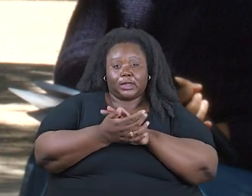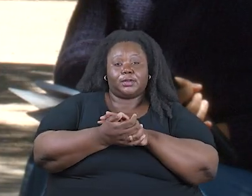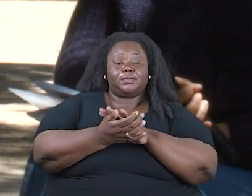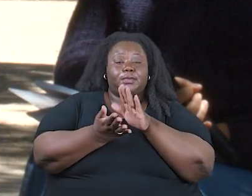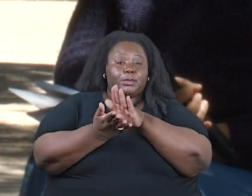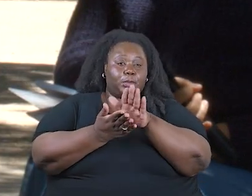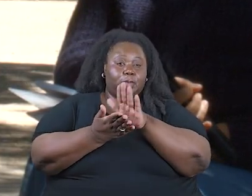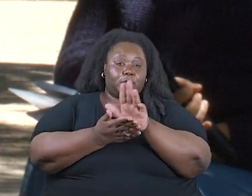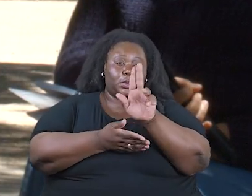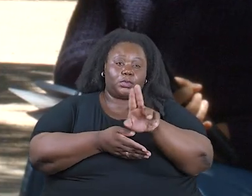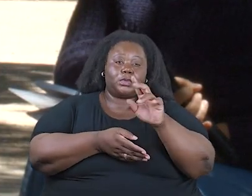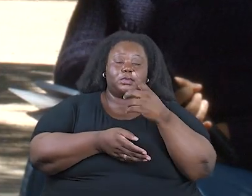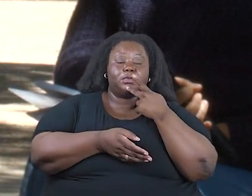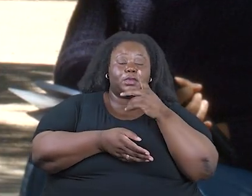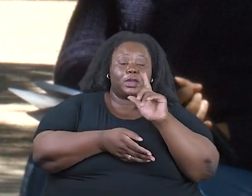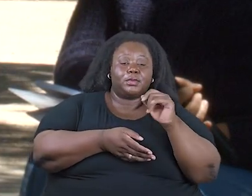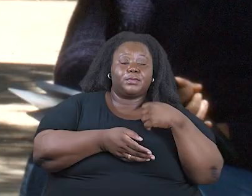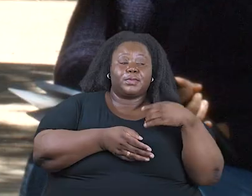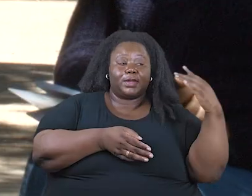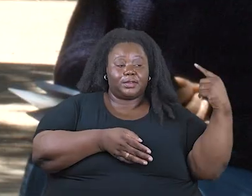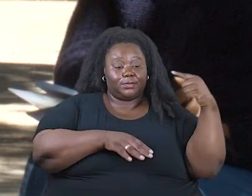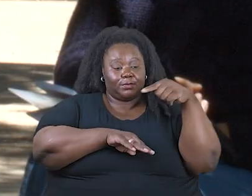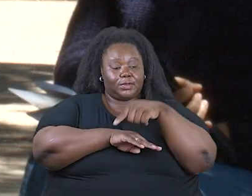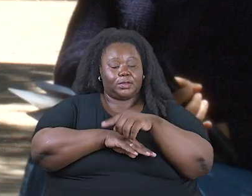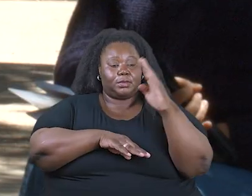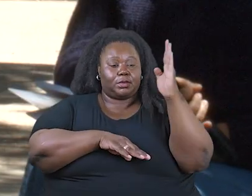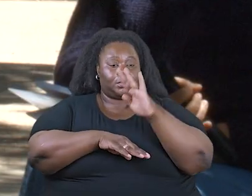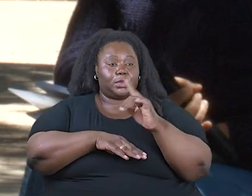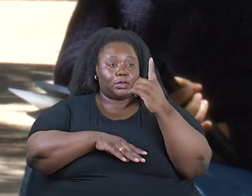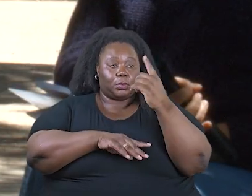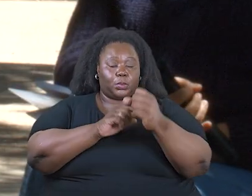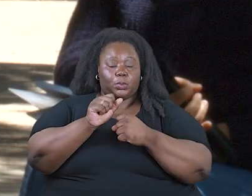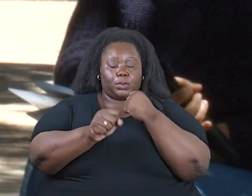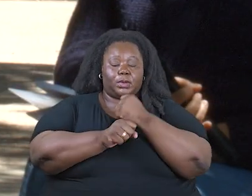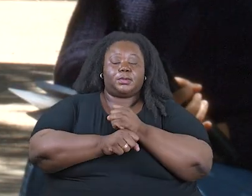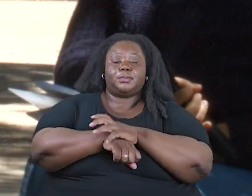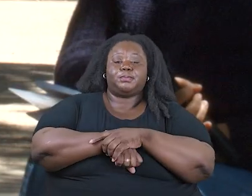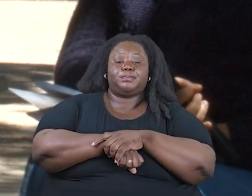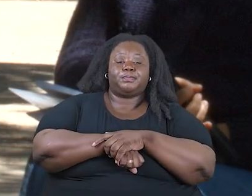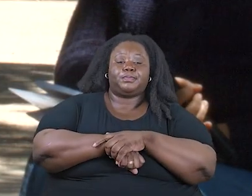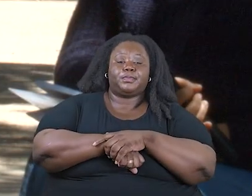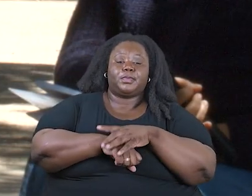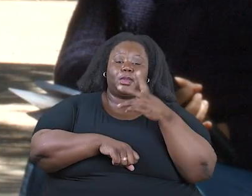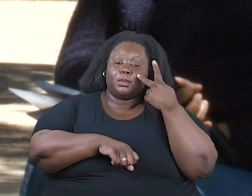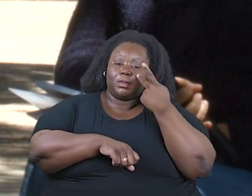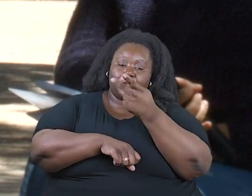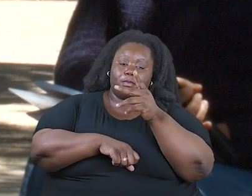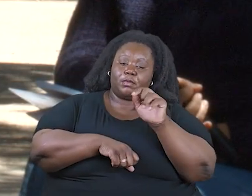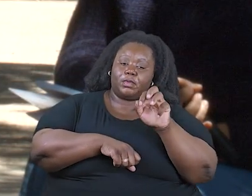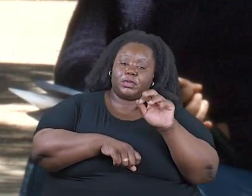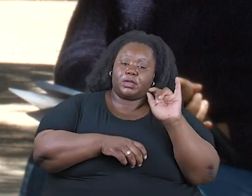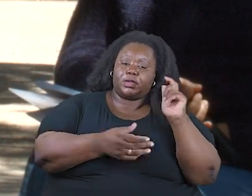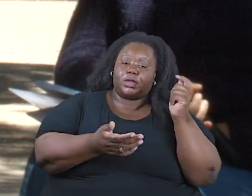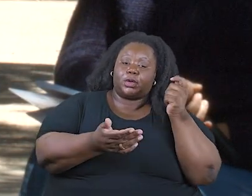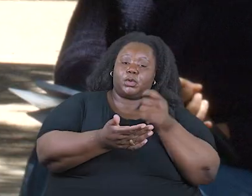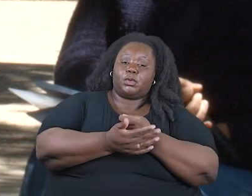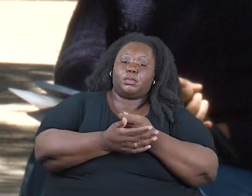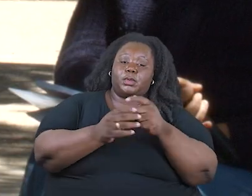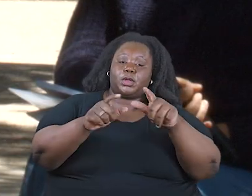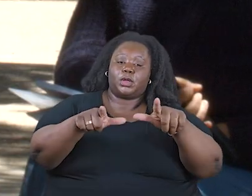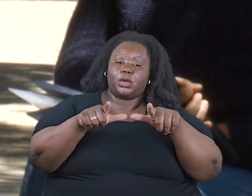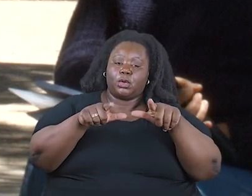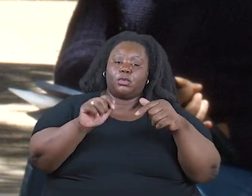livros e publicações usadas. Ele falou para mim que ele vinha para o Brasil uma vez por ano para visitar sebo e comprar nos sebos